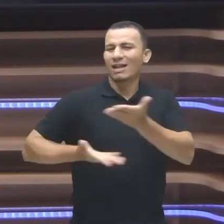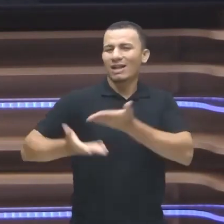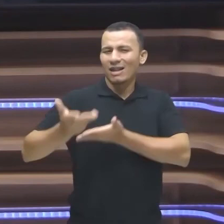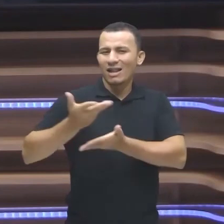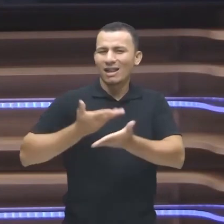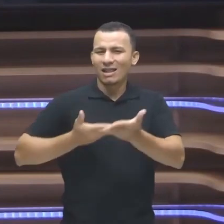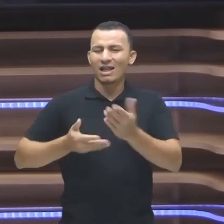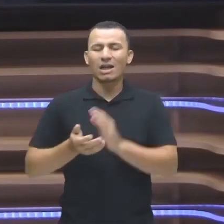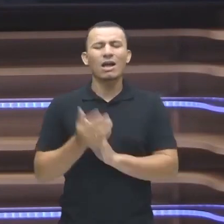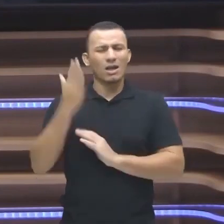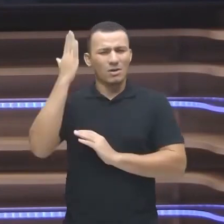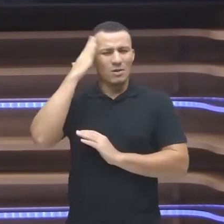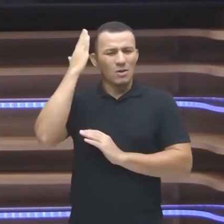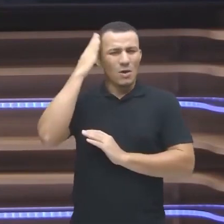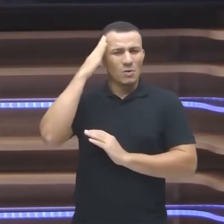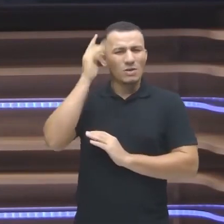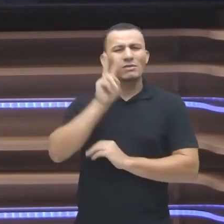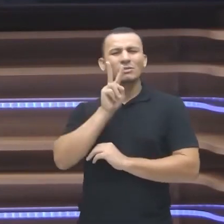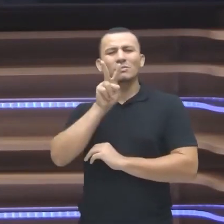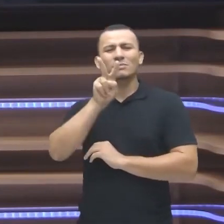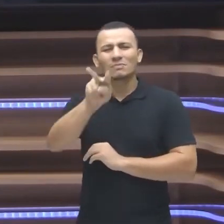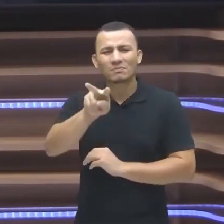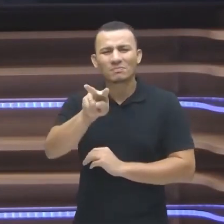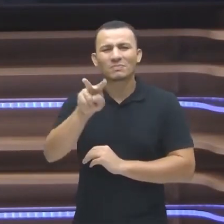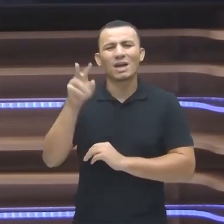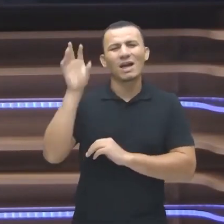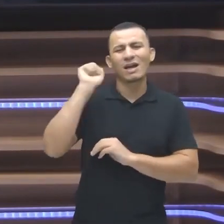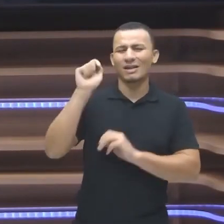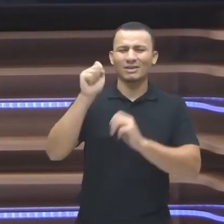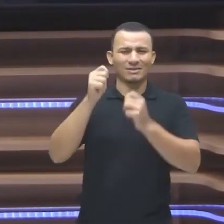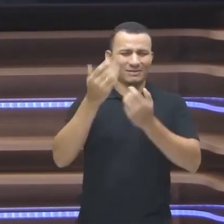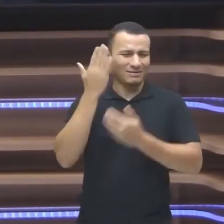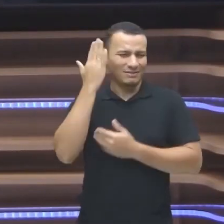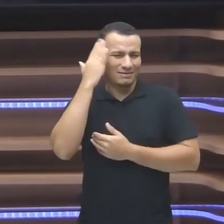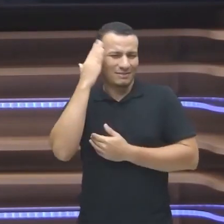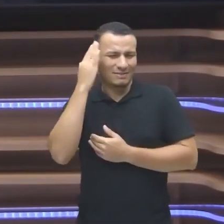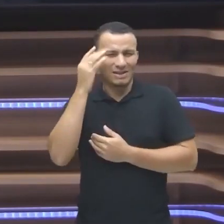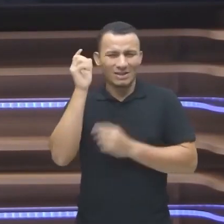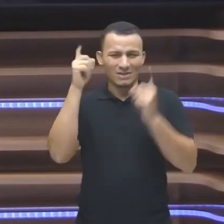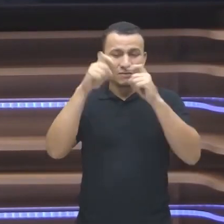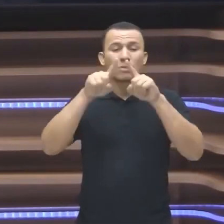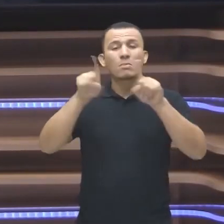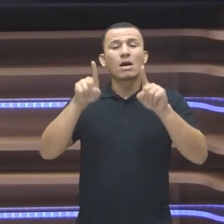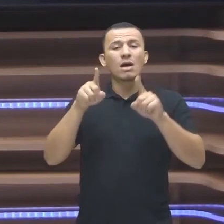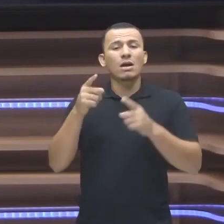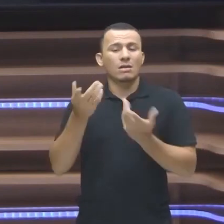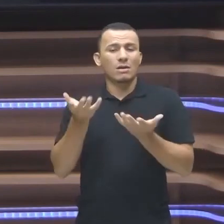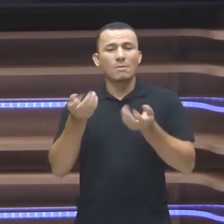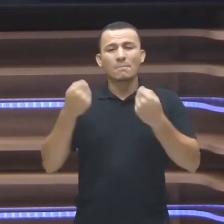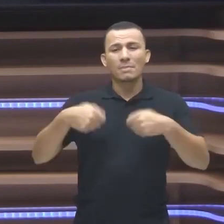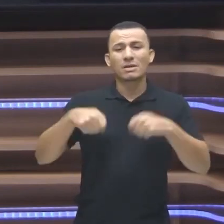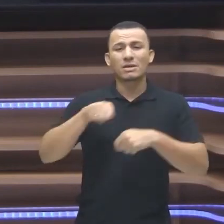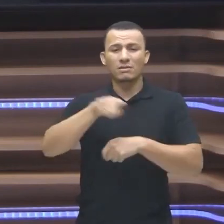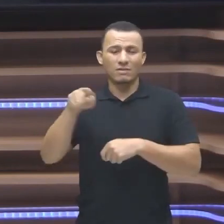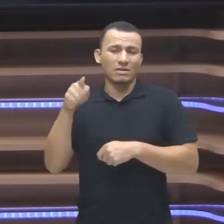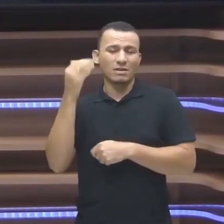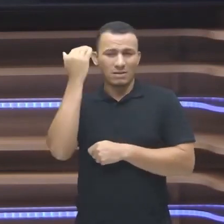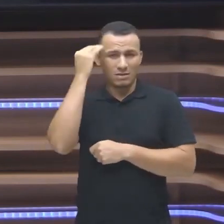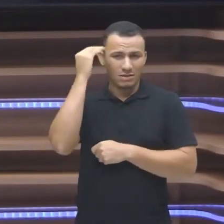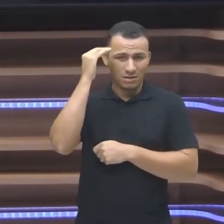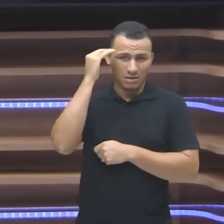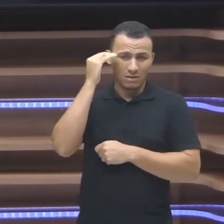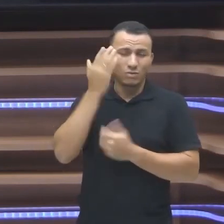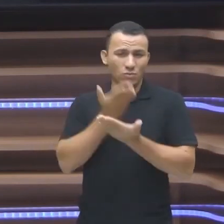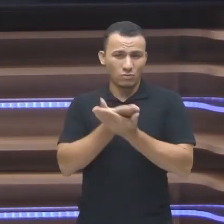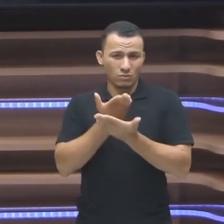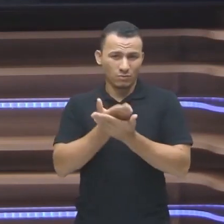não me deem o feedback, mas depois eu acabo sabendo de alguma coisa ou seja, alguém me fala que vocês